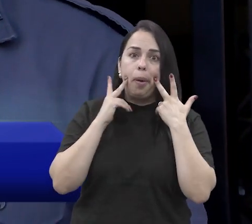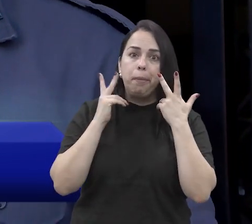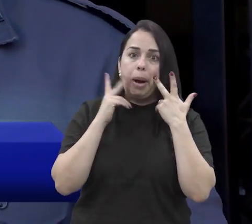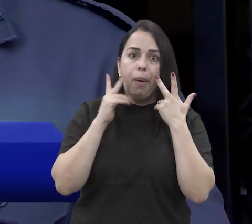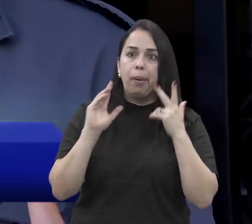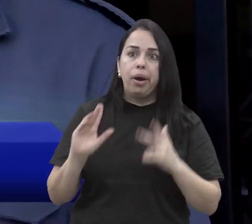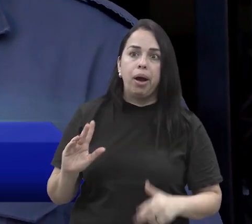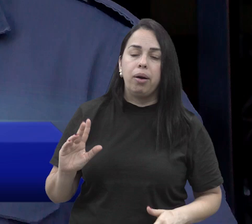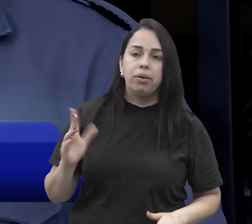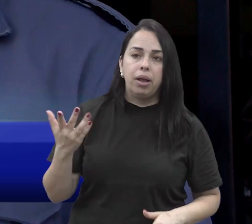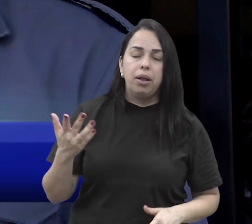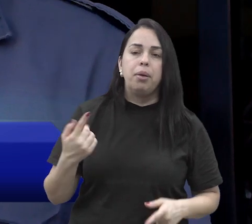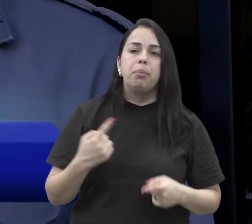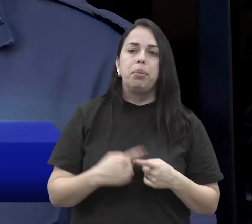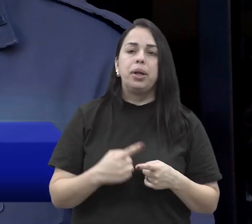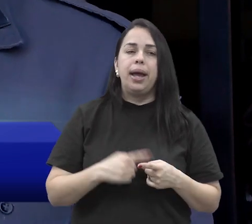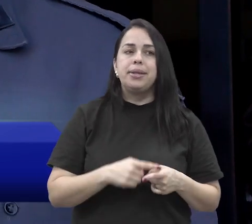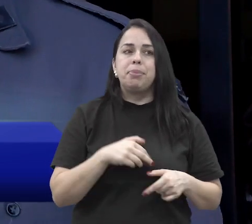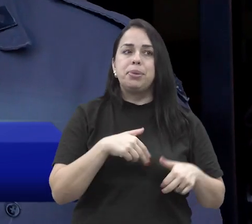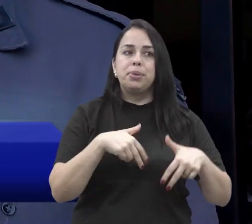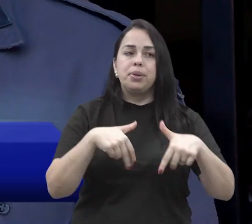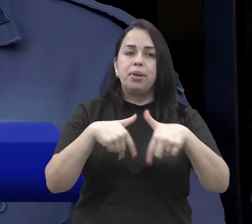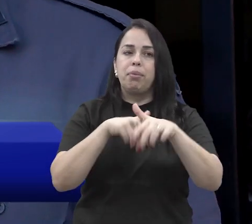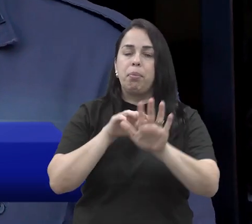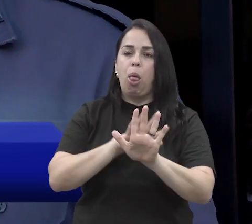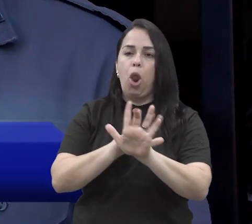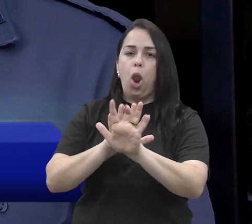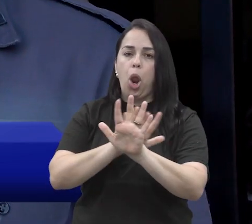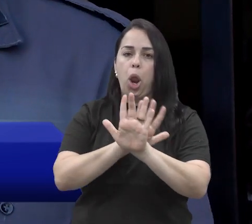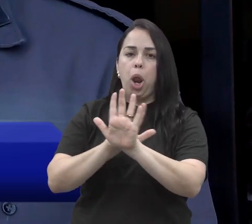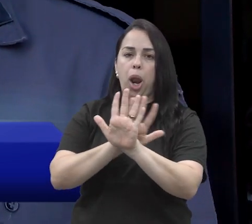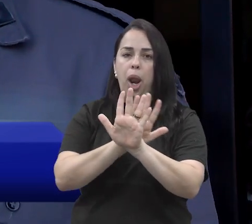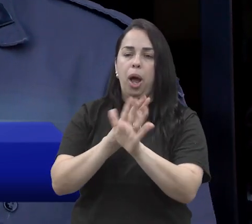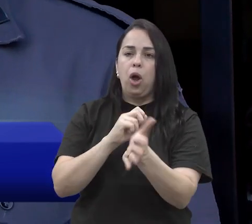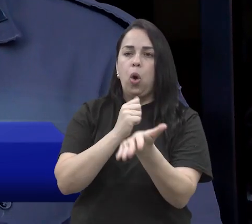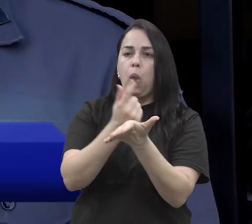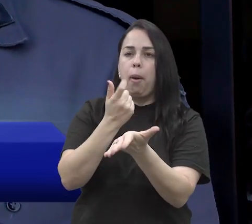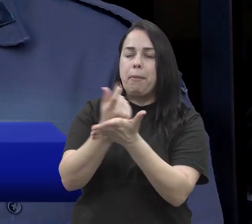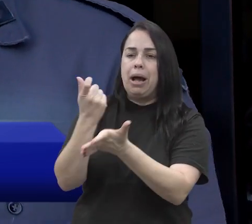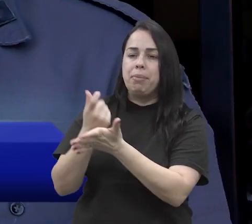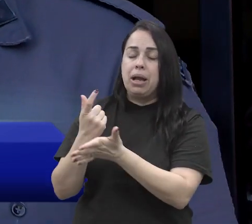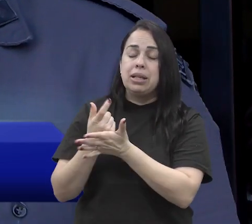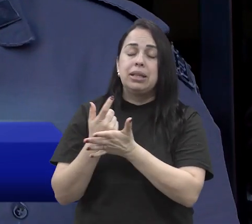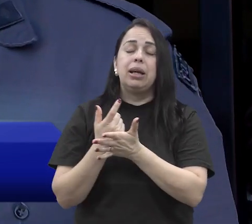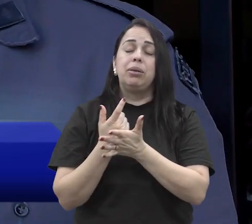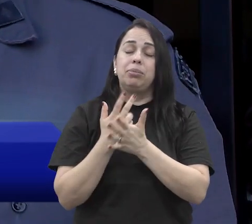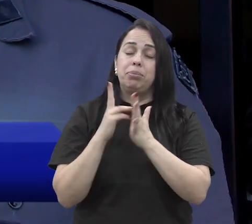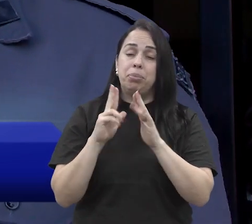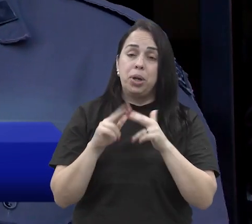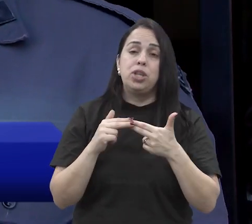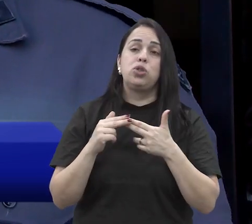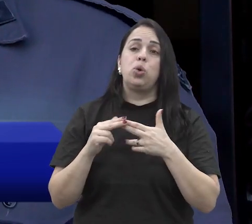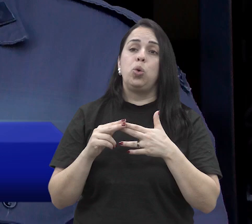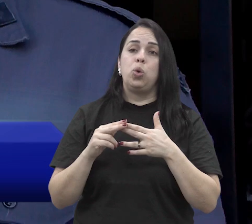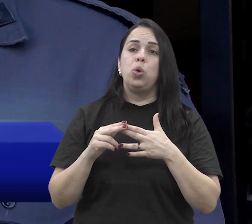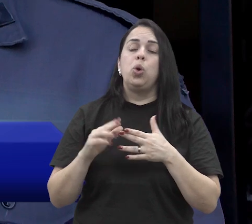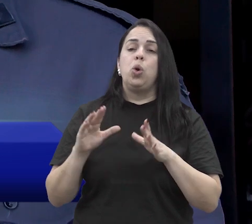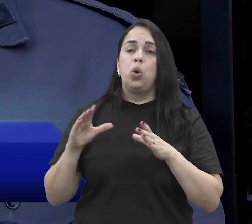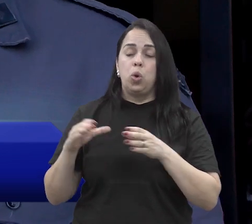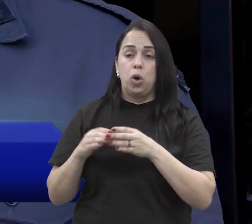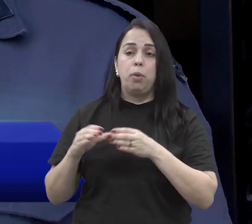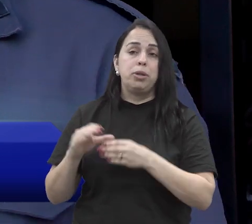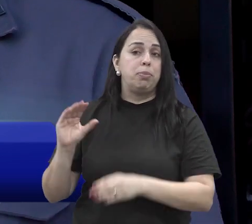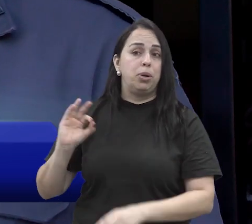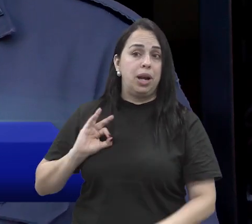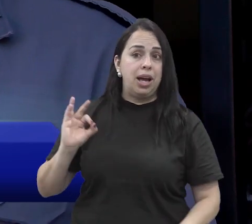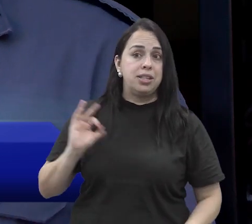comum, incentivado tanto, né, pela época de Natal e compras, época de férias, o fluxo de pessoas nas ruas é maior. Então a Operação